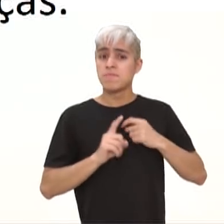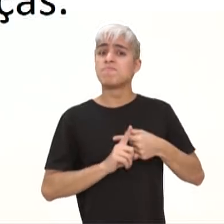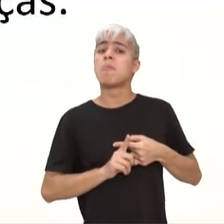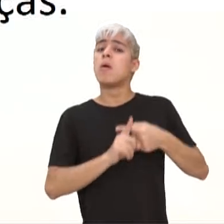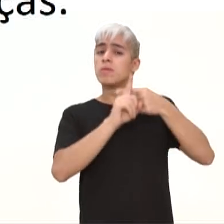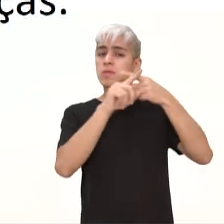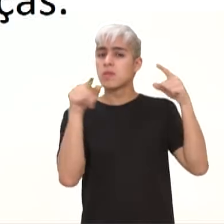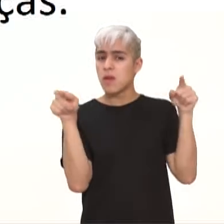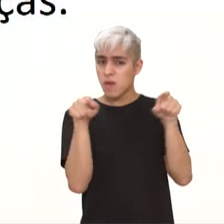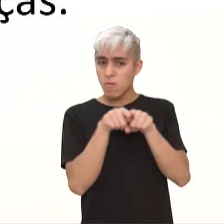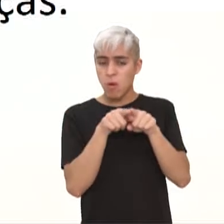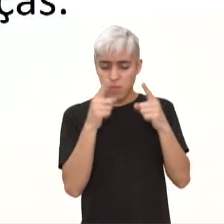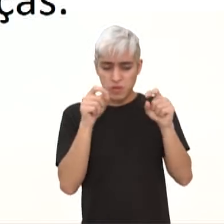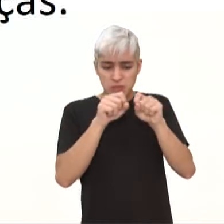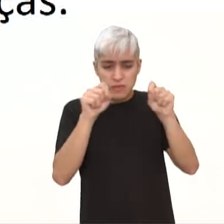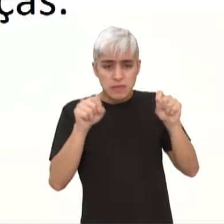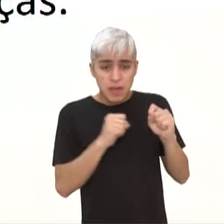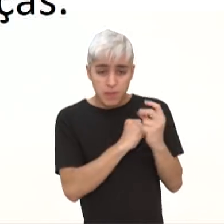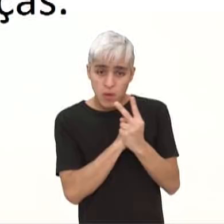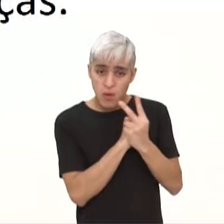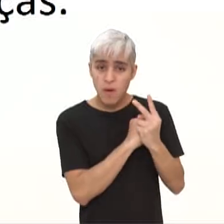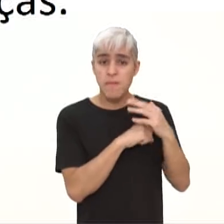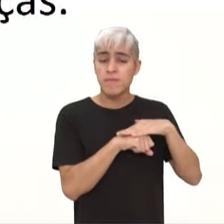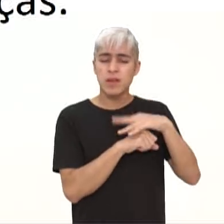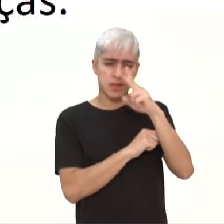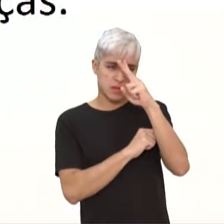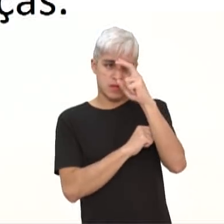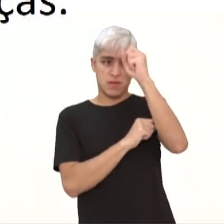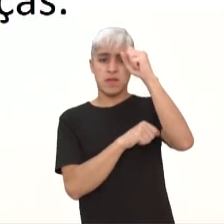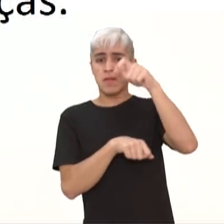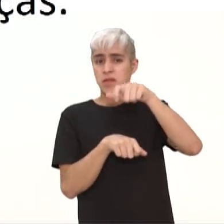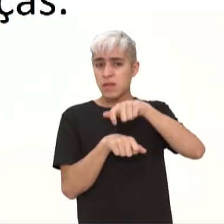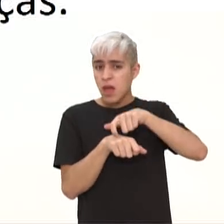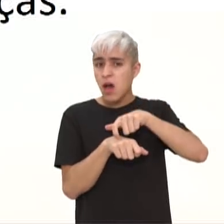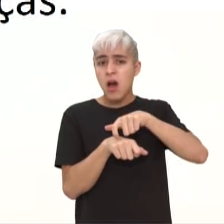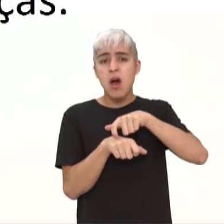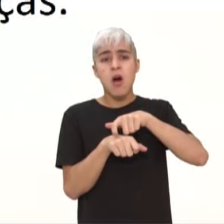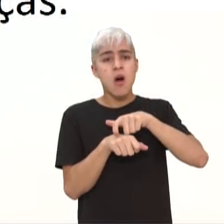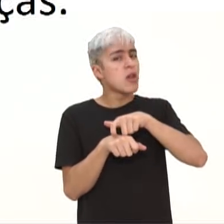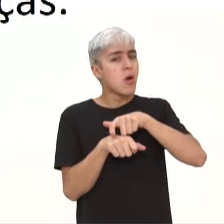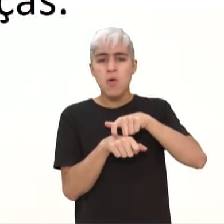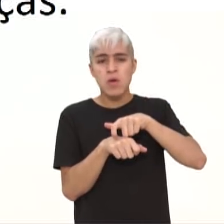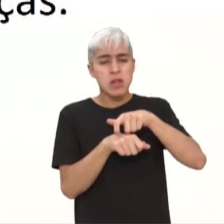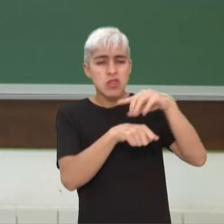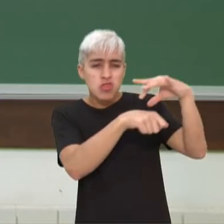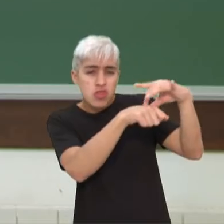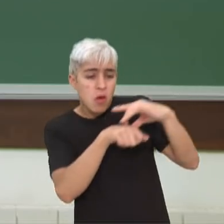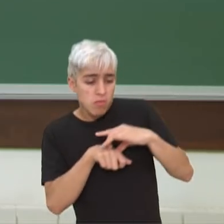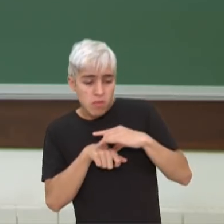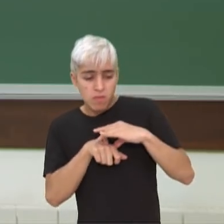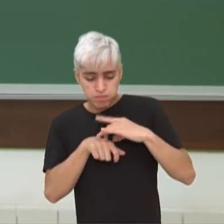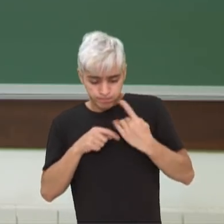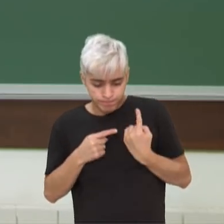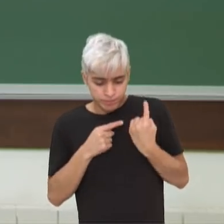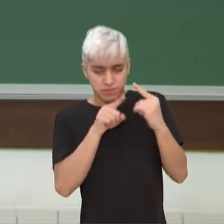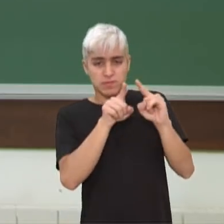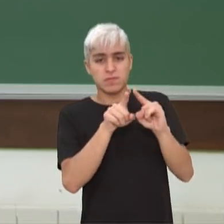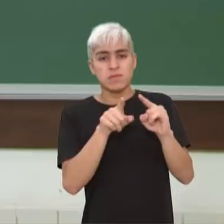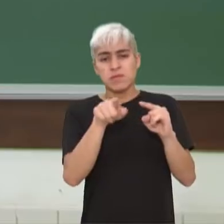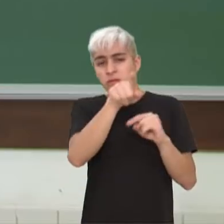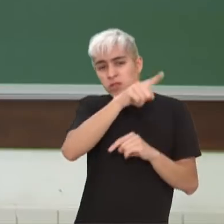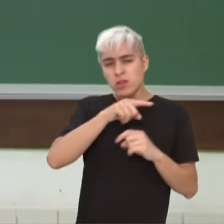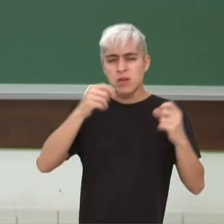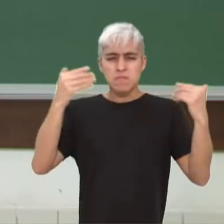ali do sistema imunológico, que poderá ficar mais forte na hora de enfrentar ali possíveis doenças. Então, o fato de você praticar